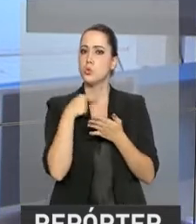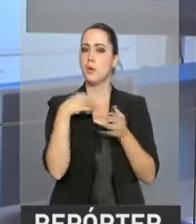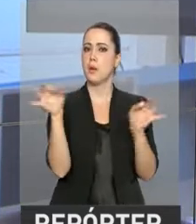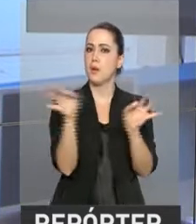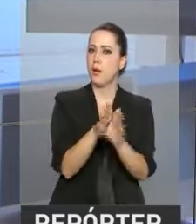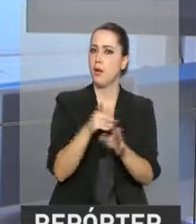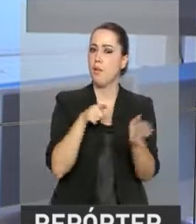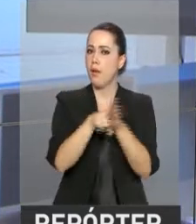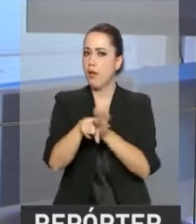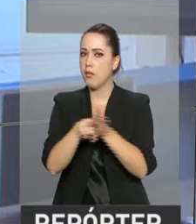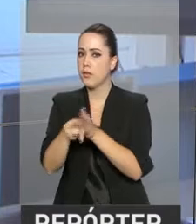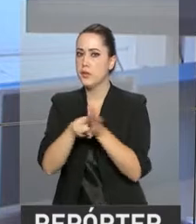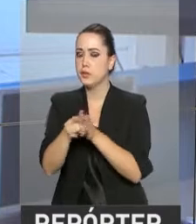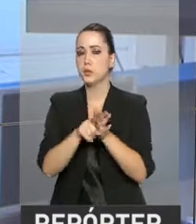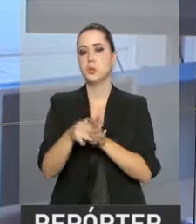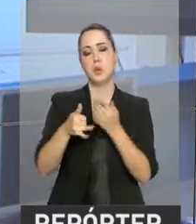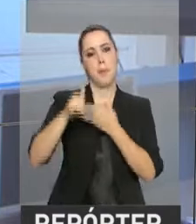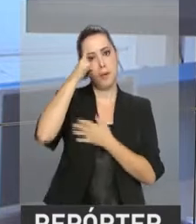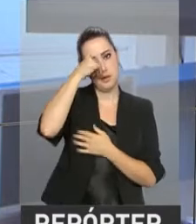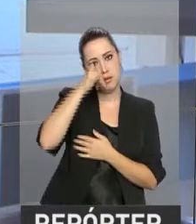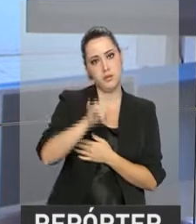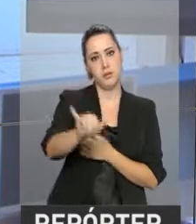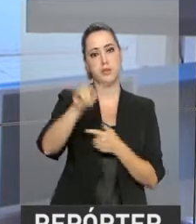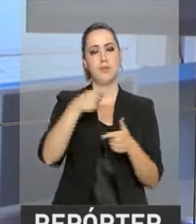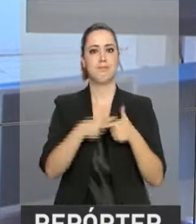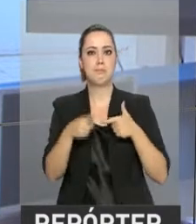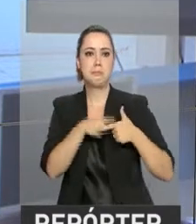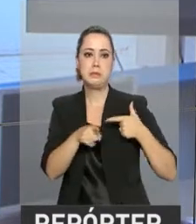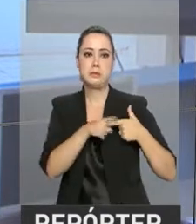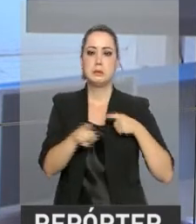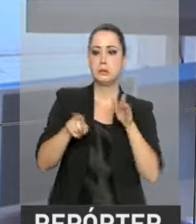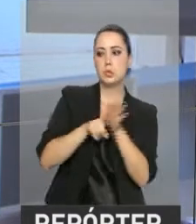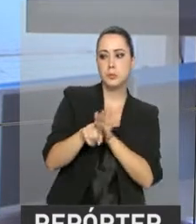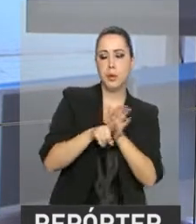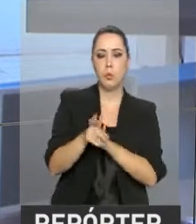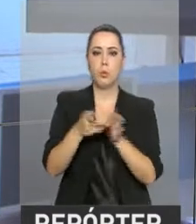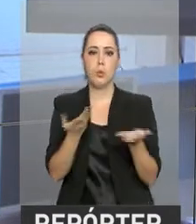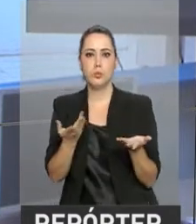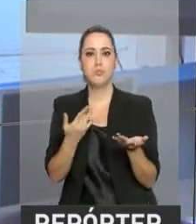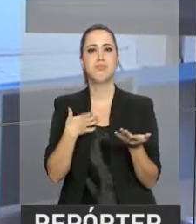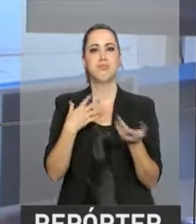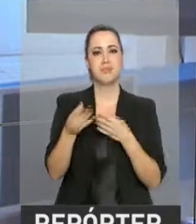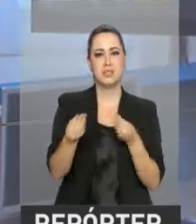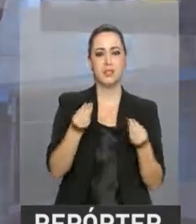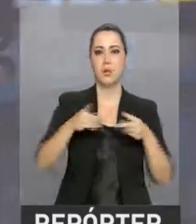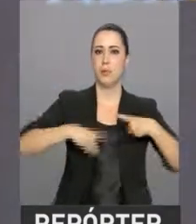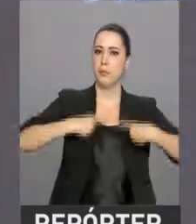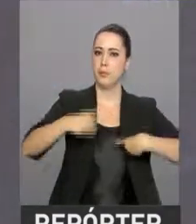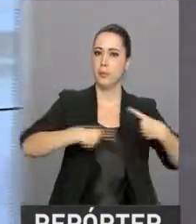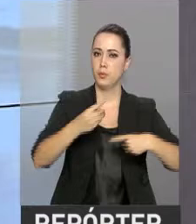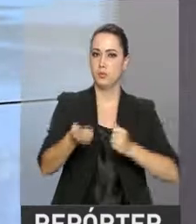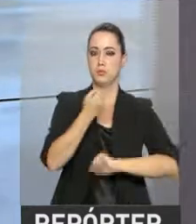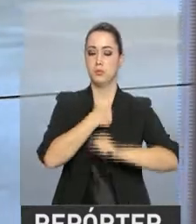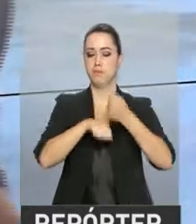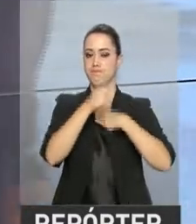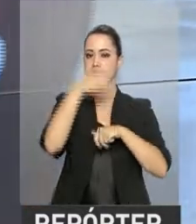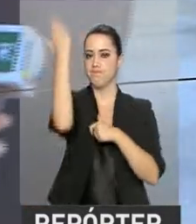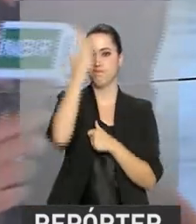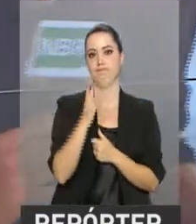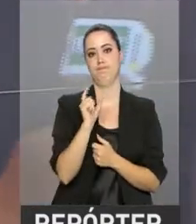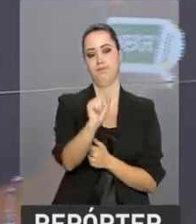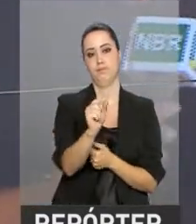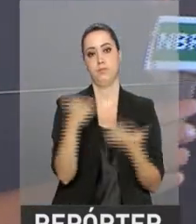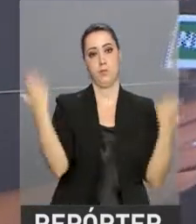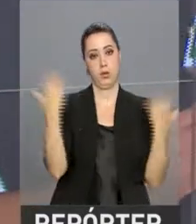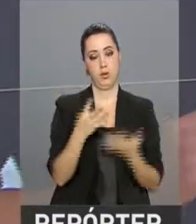para evitar especulações que prejudiquem o ambiente político e econômico do brasil ao vivo a repórter thaís há dias tem as informações